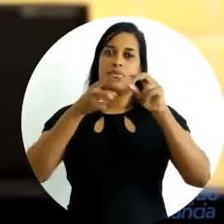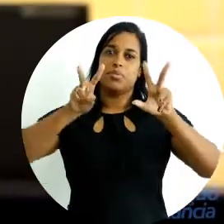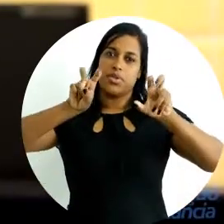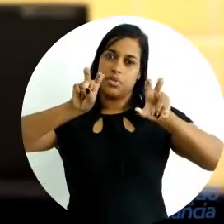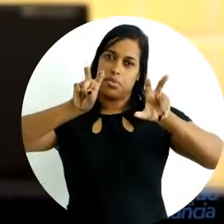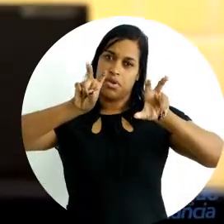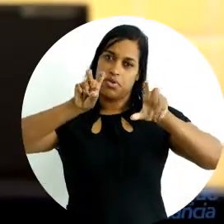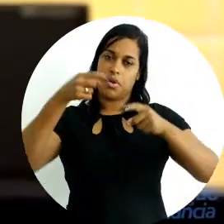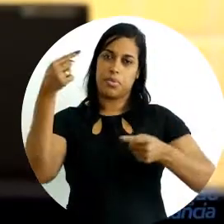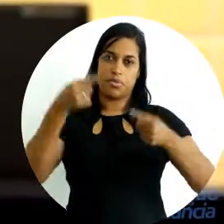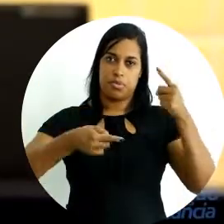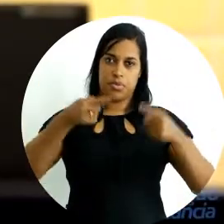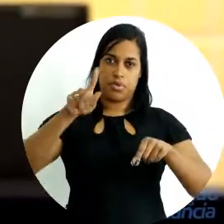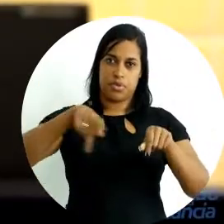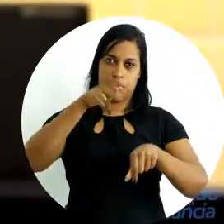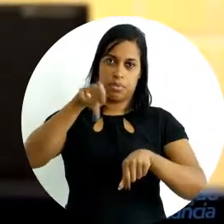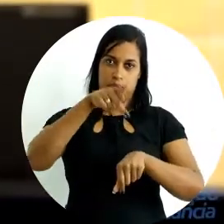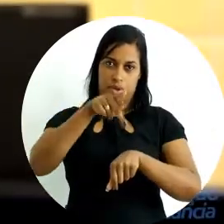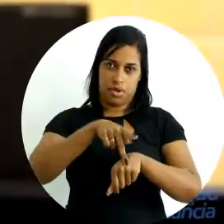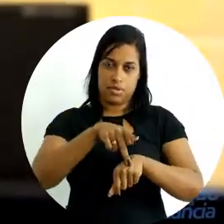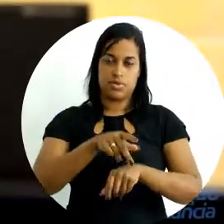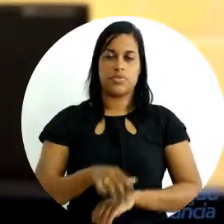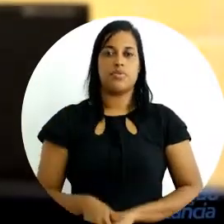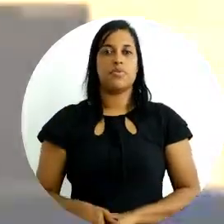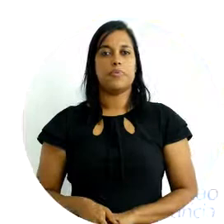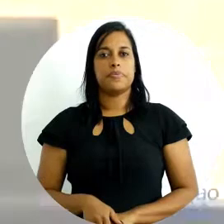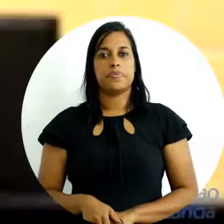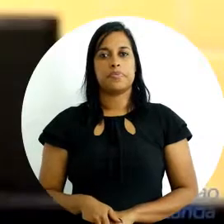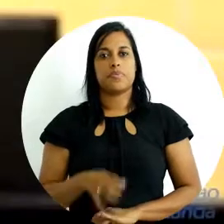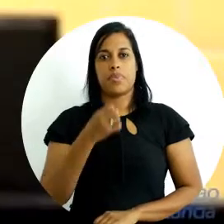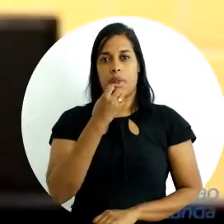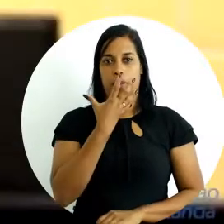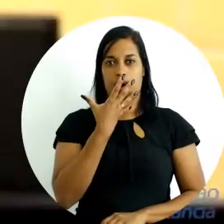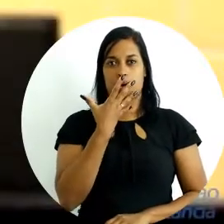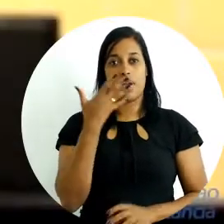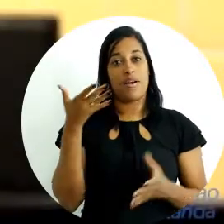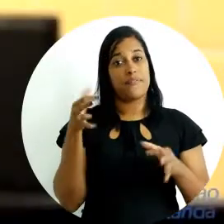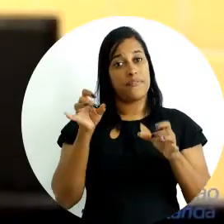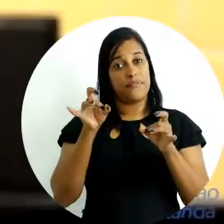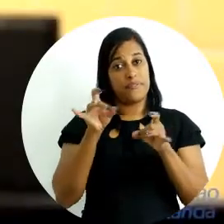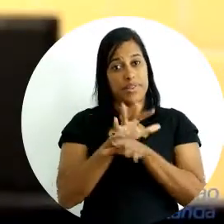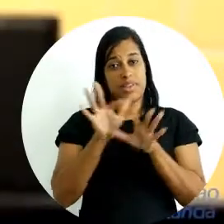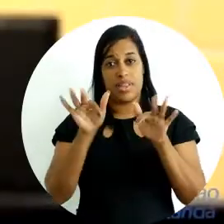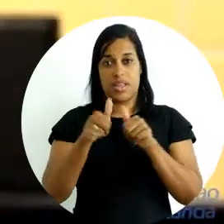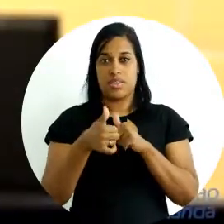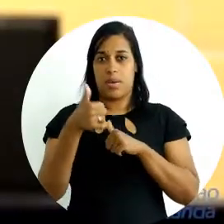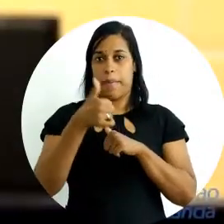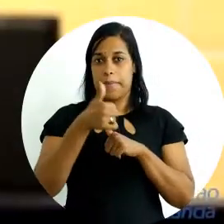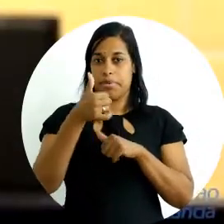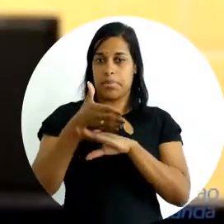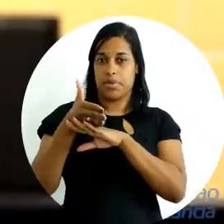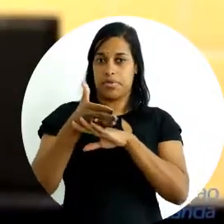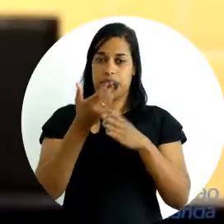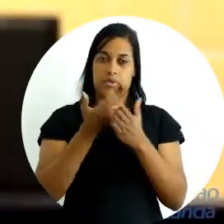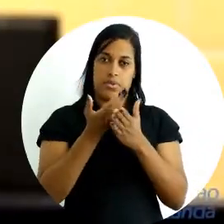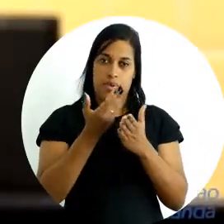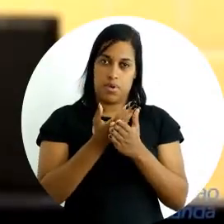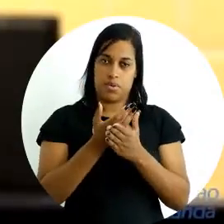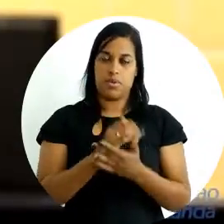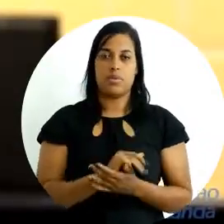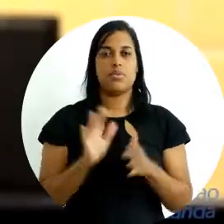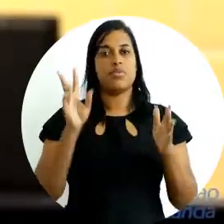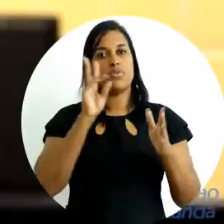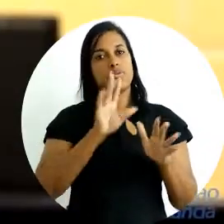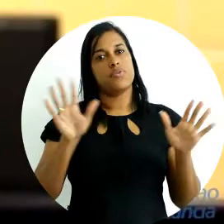dos principais temas políticos do nosso país. Bem, assim finalizamos a nossa primeira